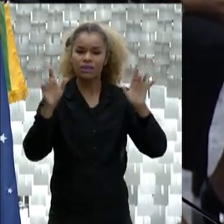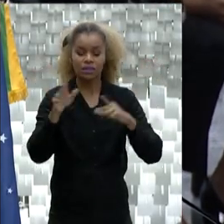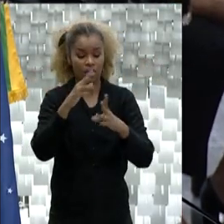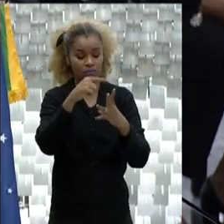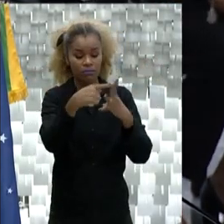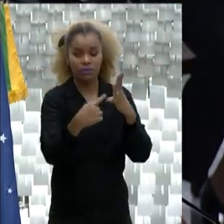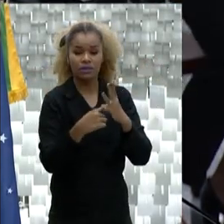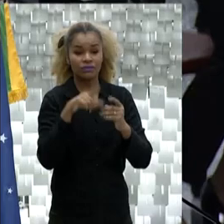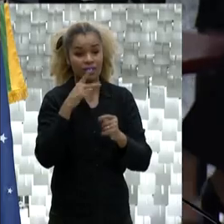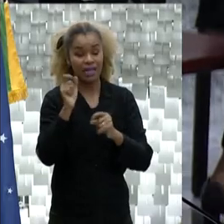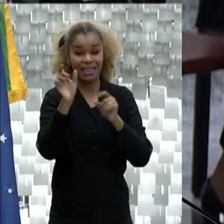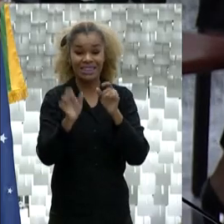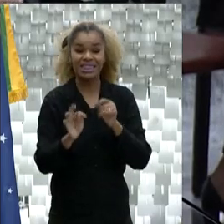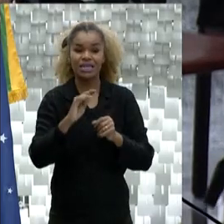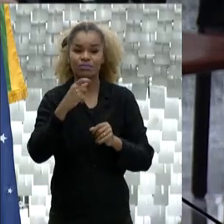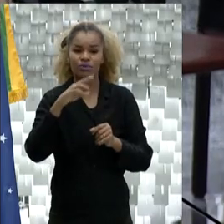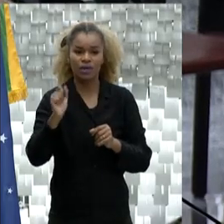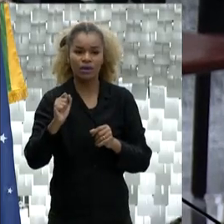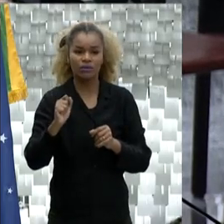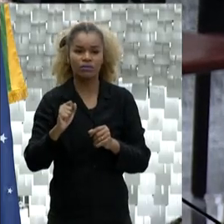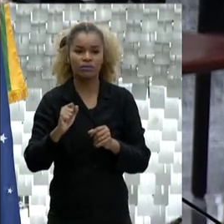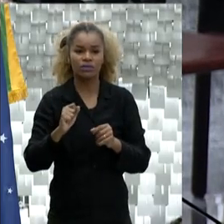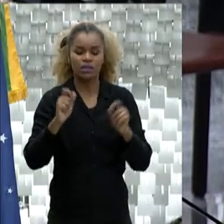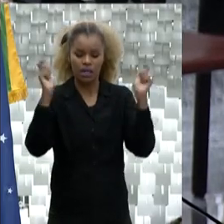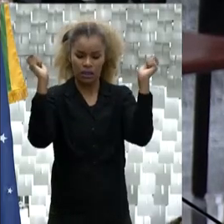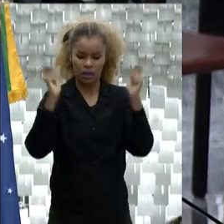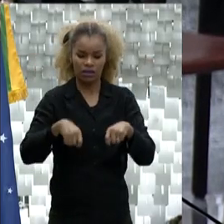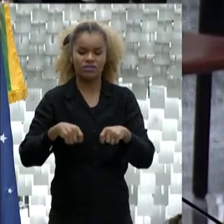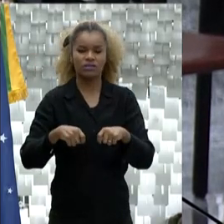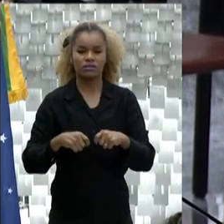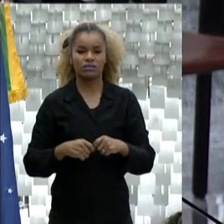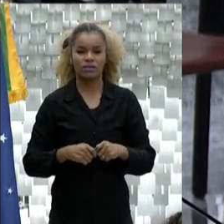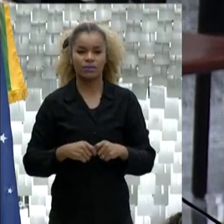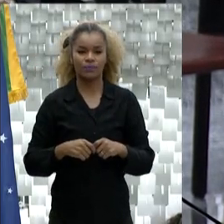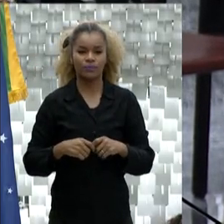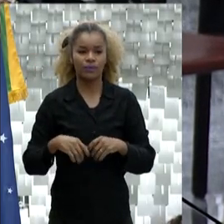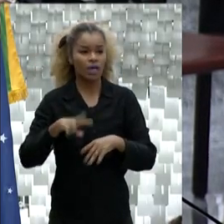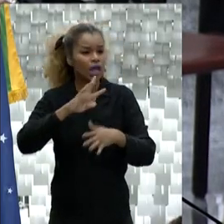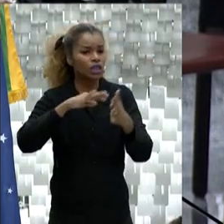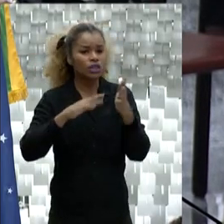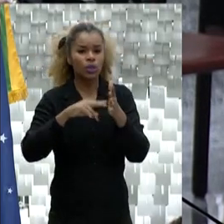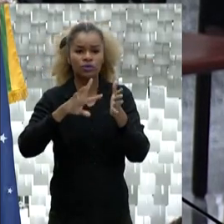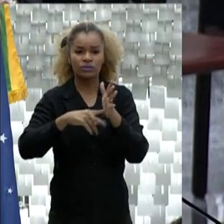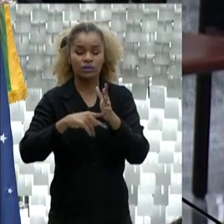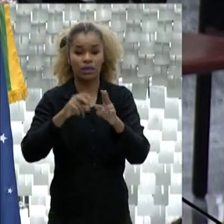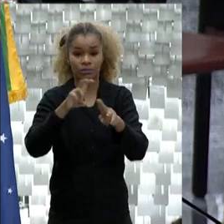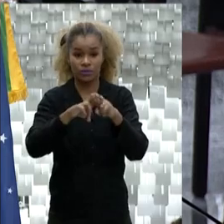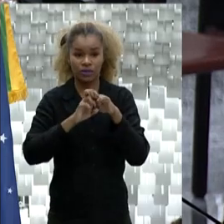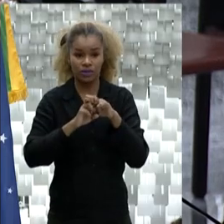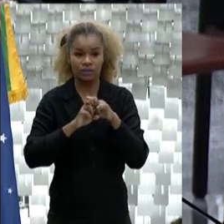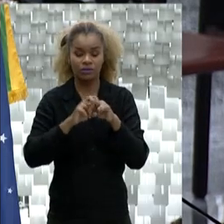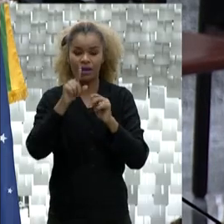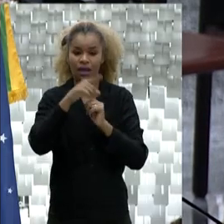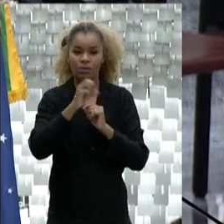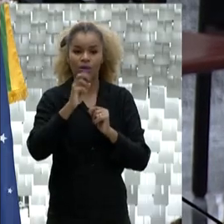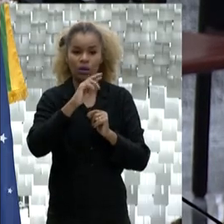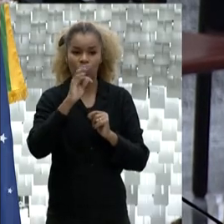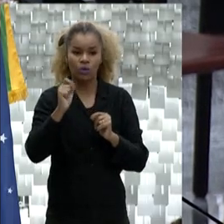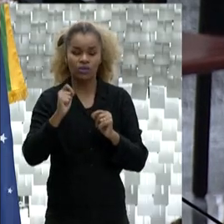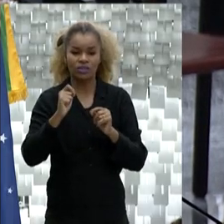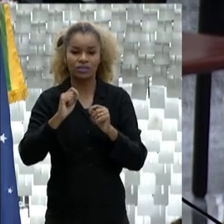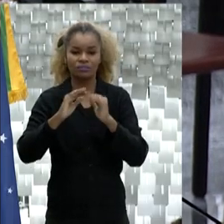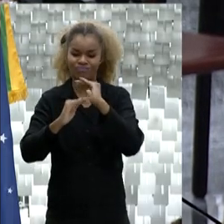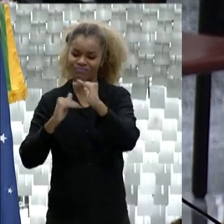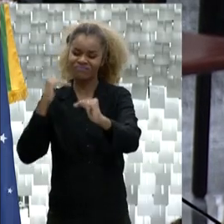de Tribunal da Eficiência. Em todos os sentidos, portanto, uma corte de